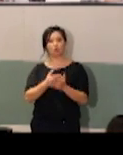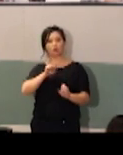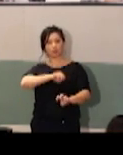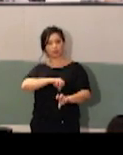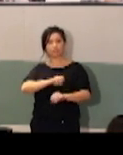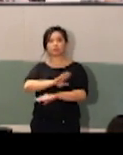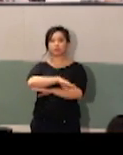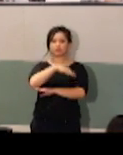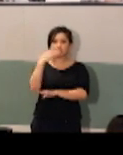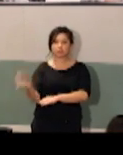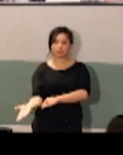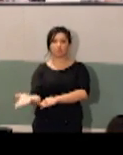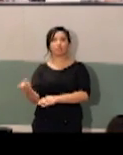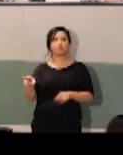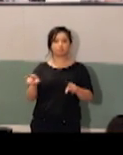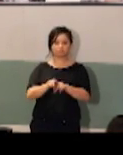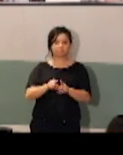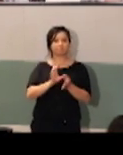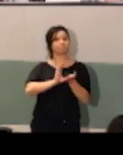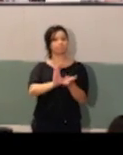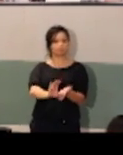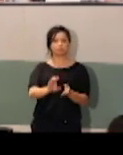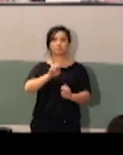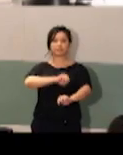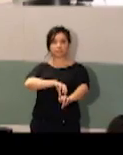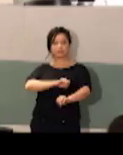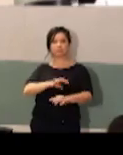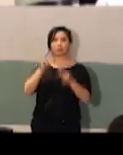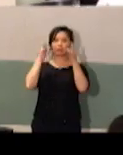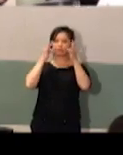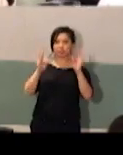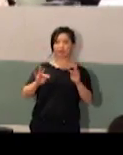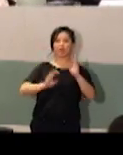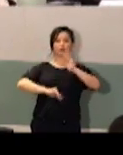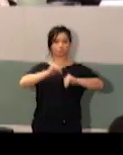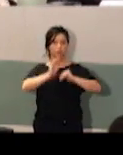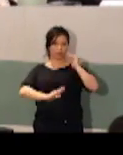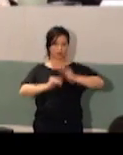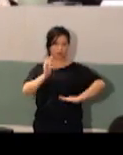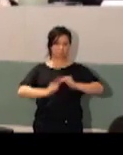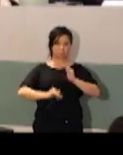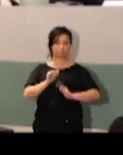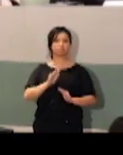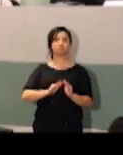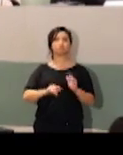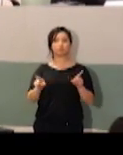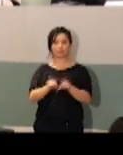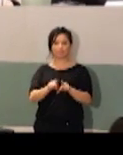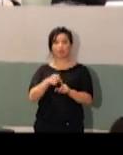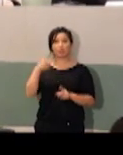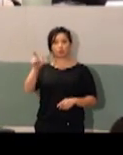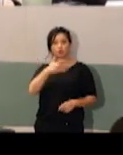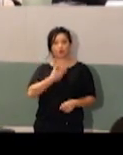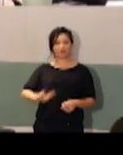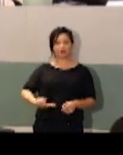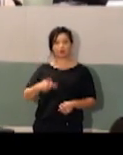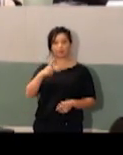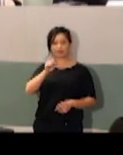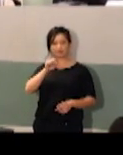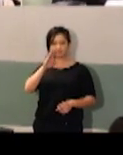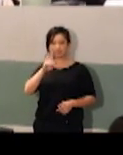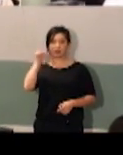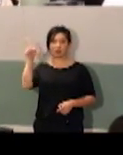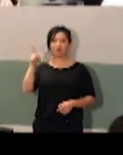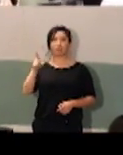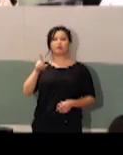também no ensino técnico e tecnológico profissionalizante. É um outro governo do PSB, no Espírito Santo, 30% dos